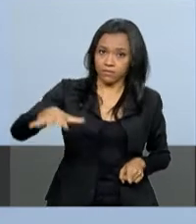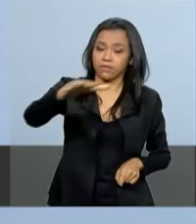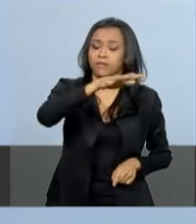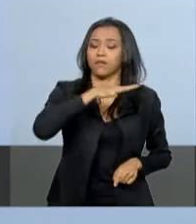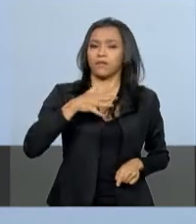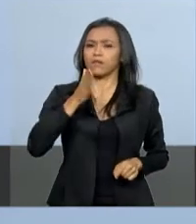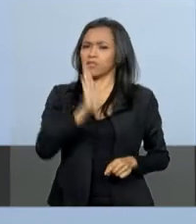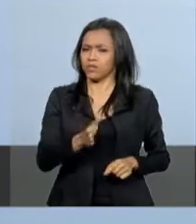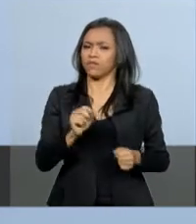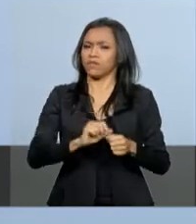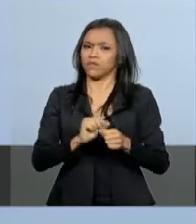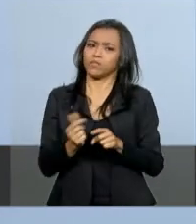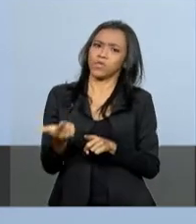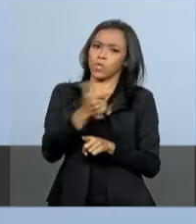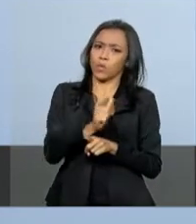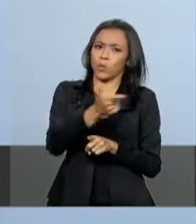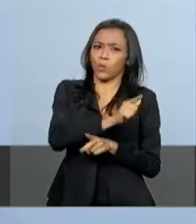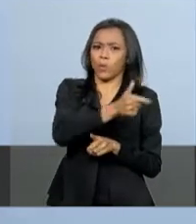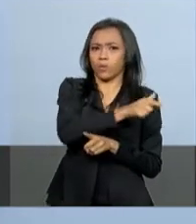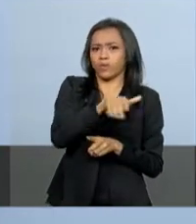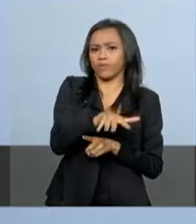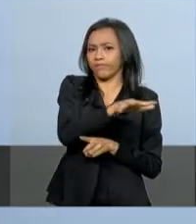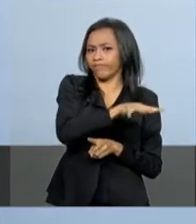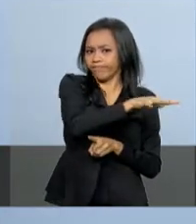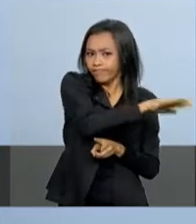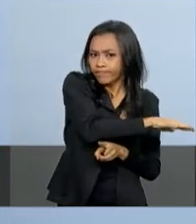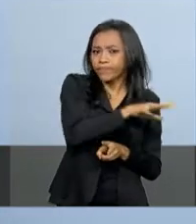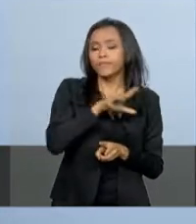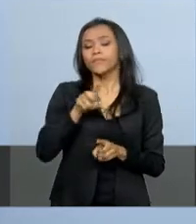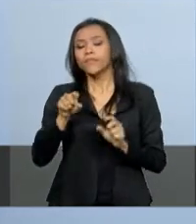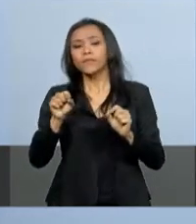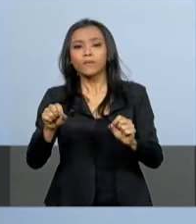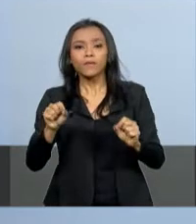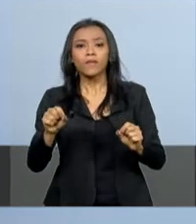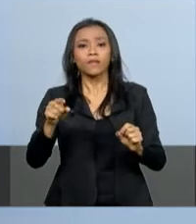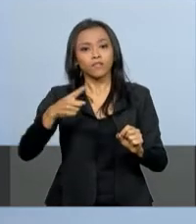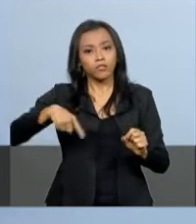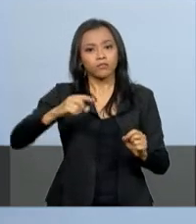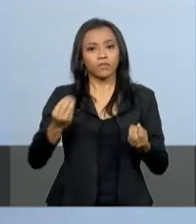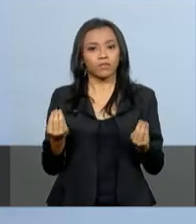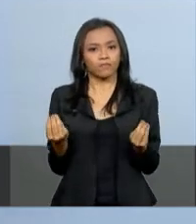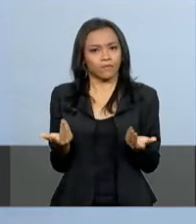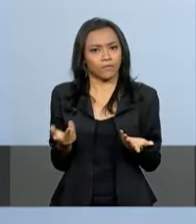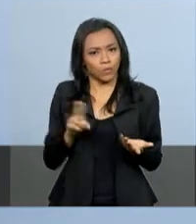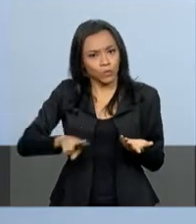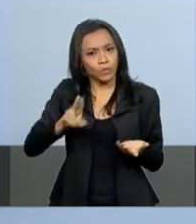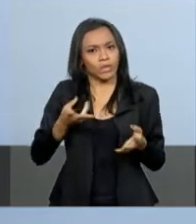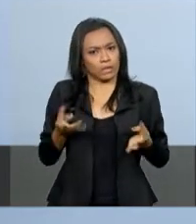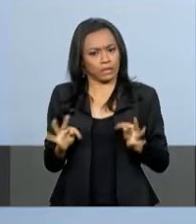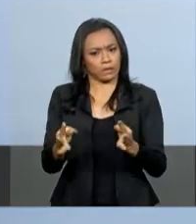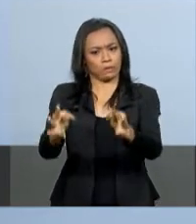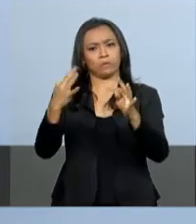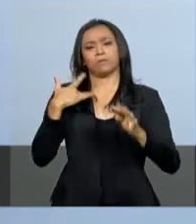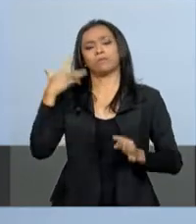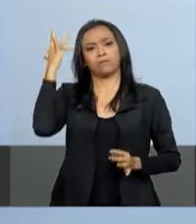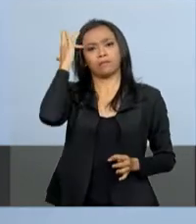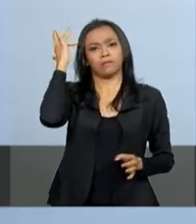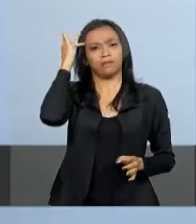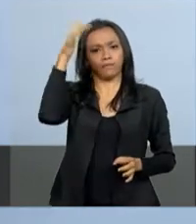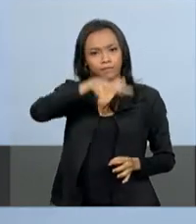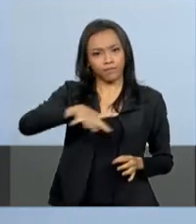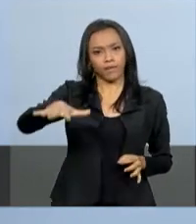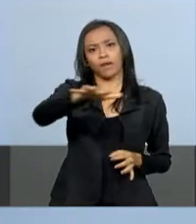em outros nós também modernizarmos o setor e todos aqui sabem e